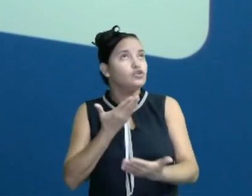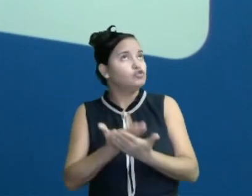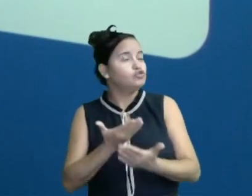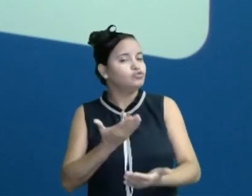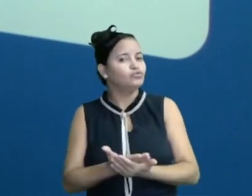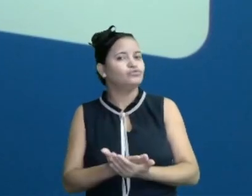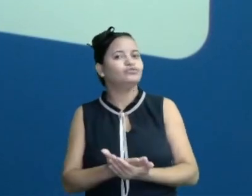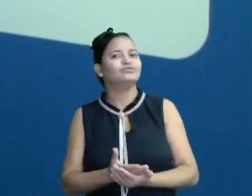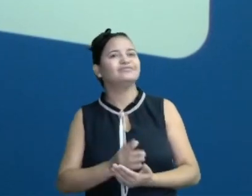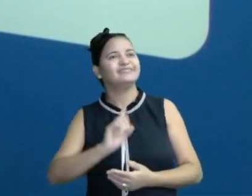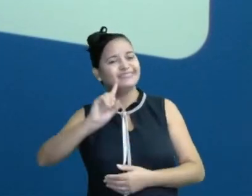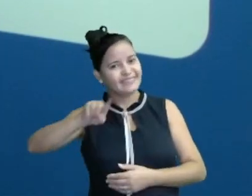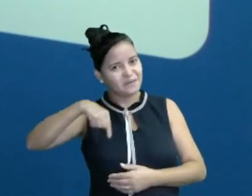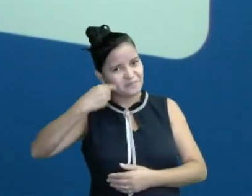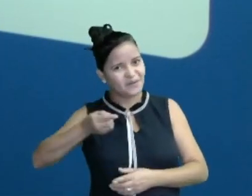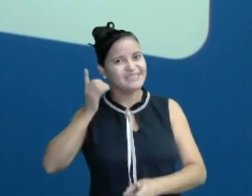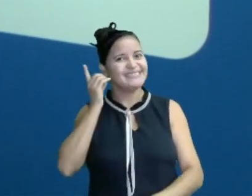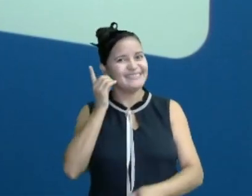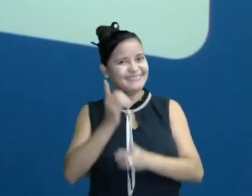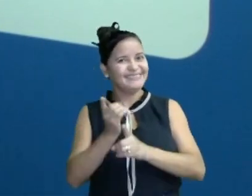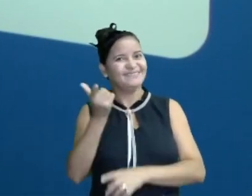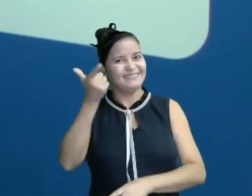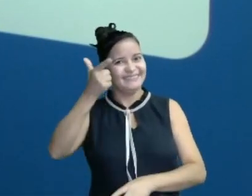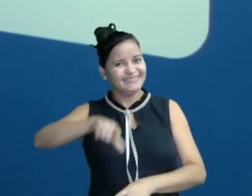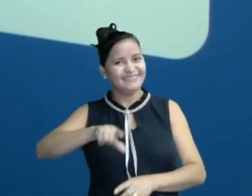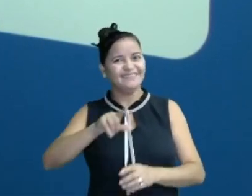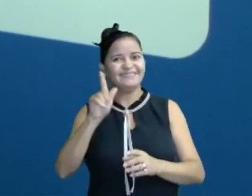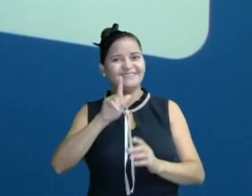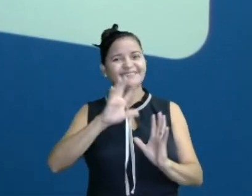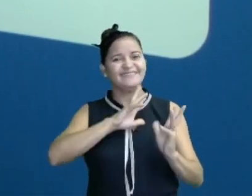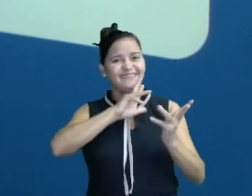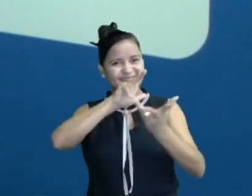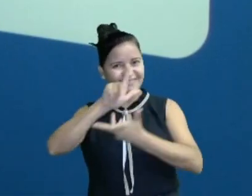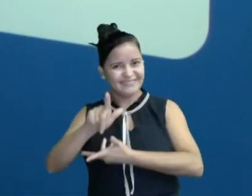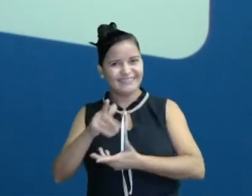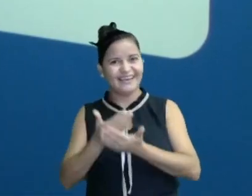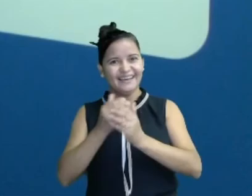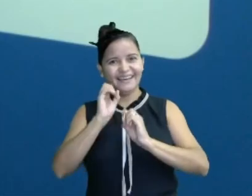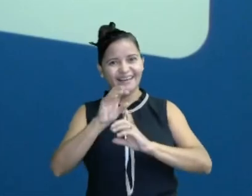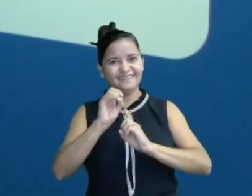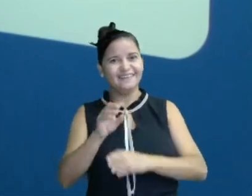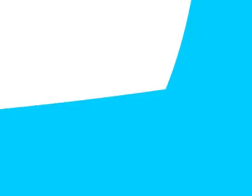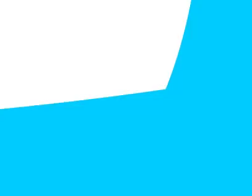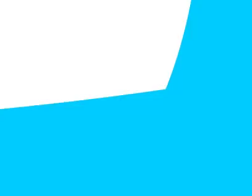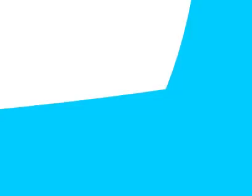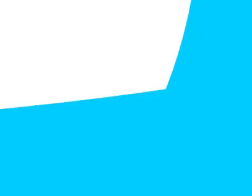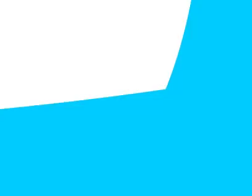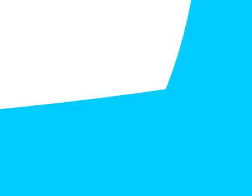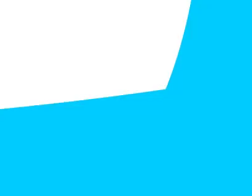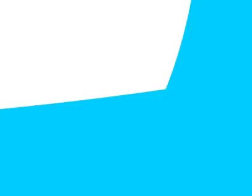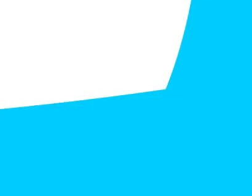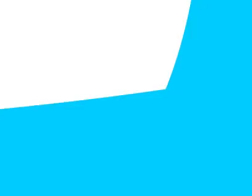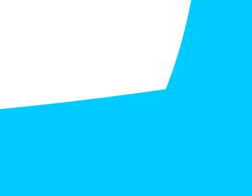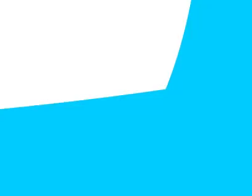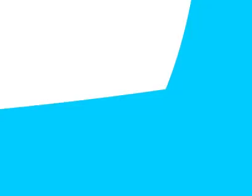bastante e nós nos encontramos na nossa próxima aula de Geografia. Um forte abraço e fiquem com Deus.